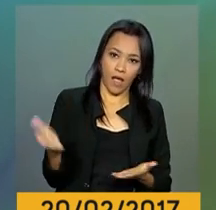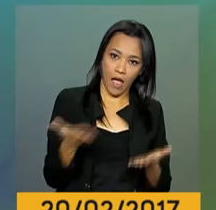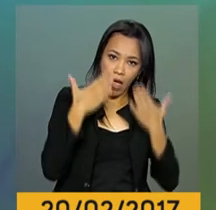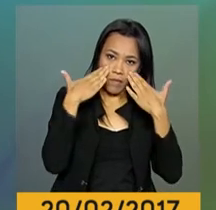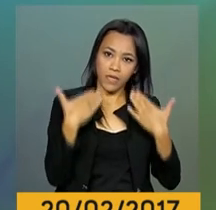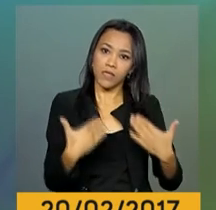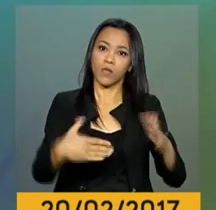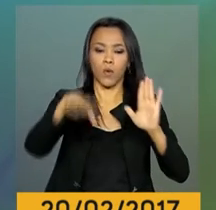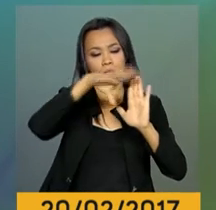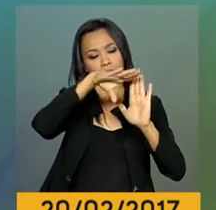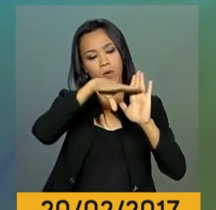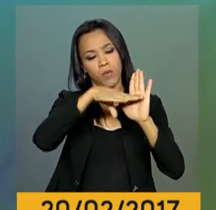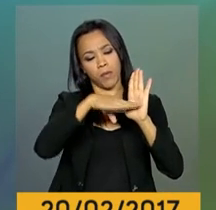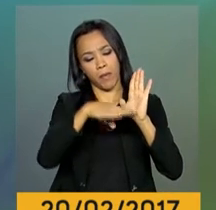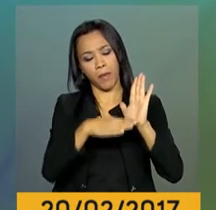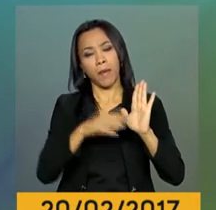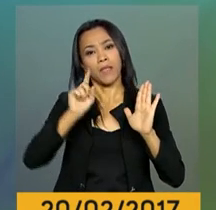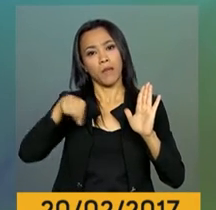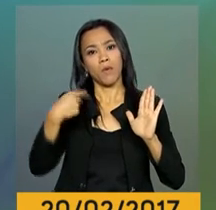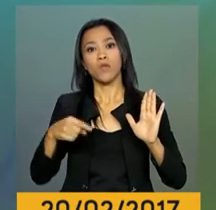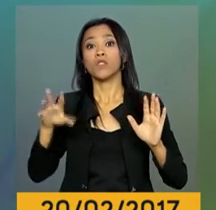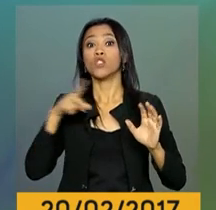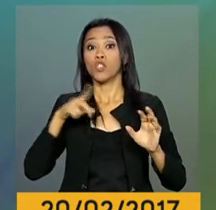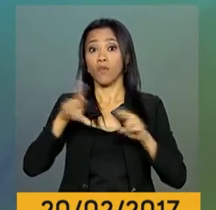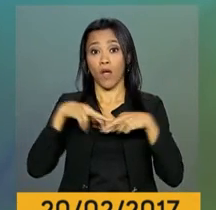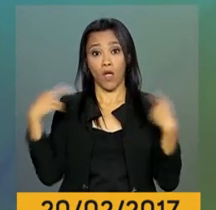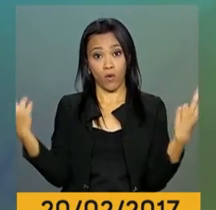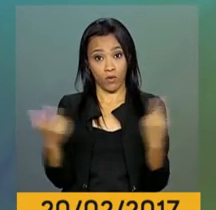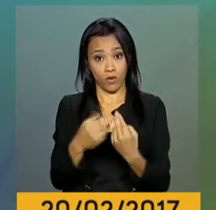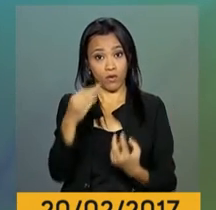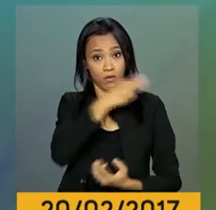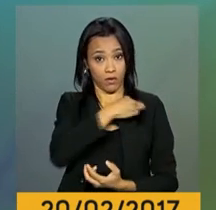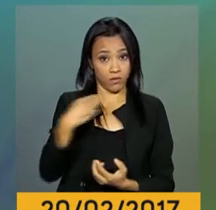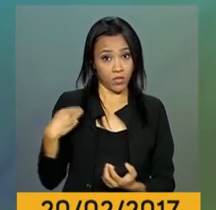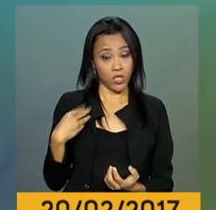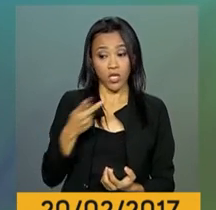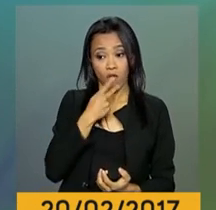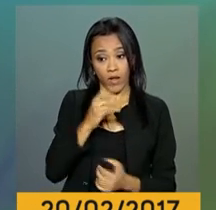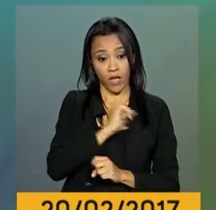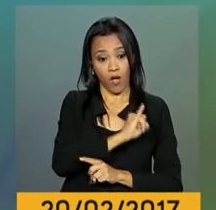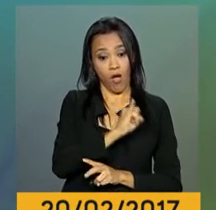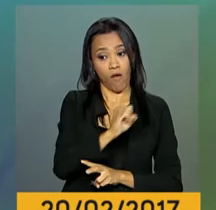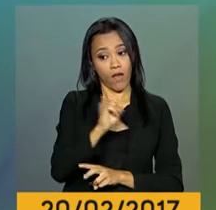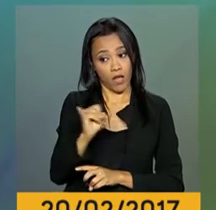medidas desburocratizantes, eu reuni os ministros todos e disse: olha, vocês hão também